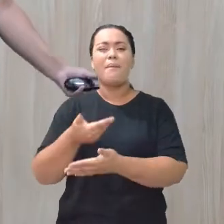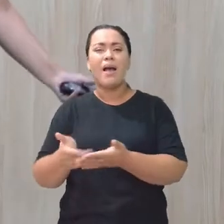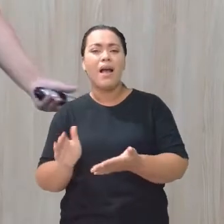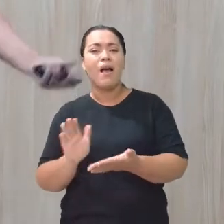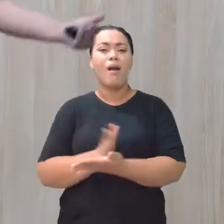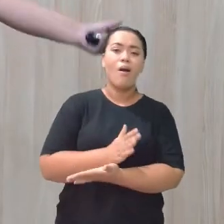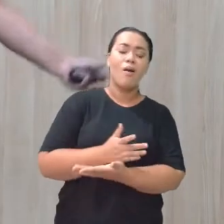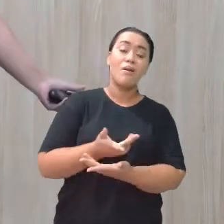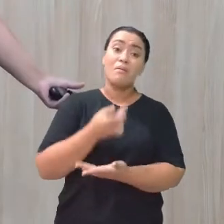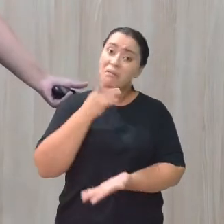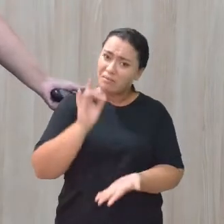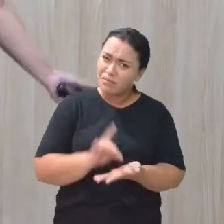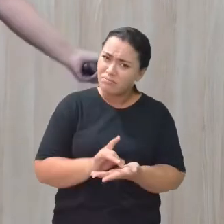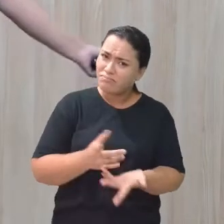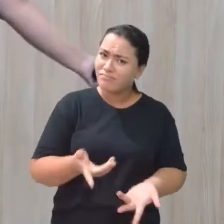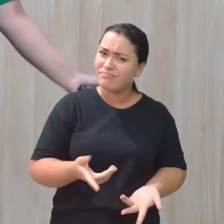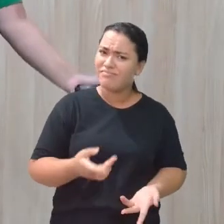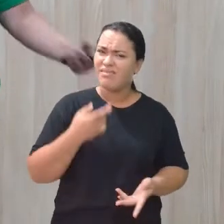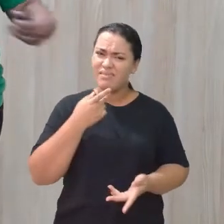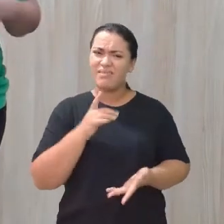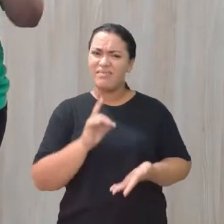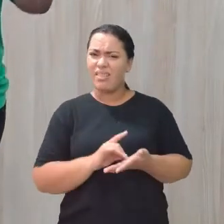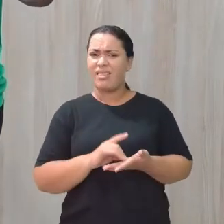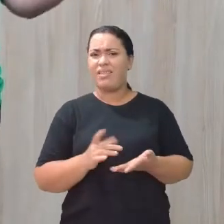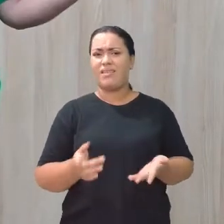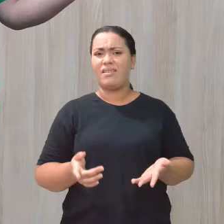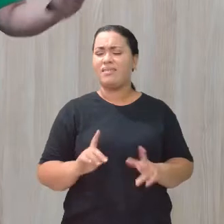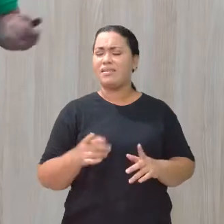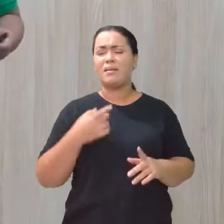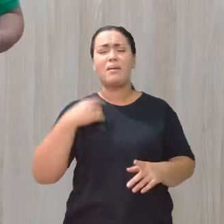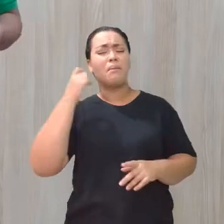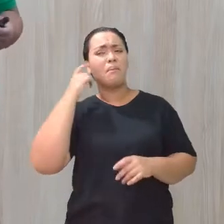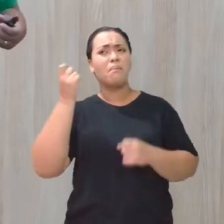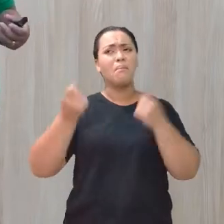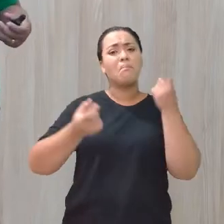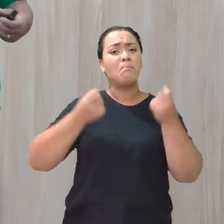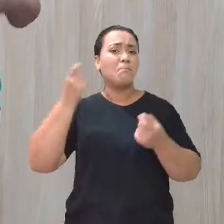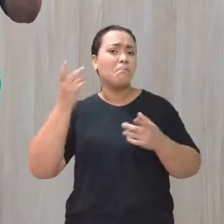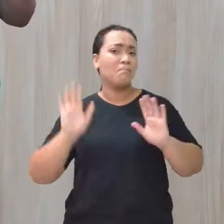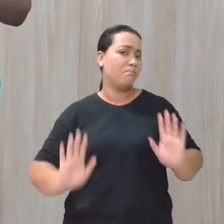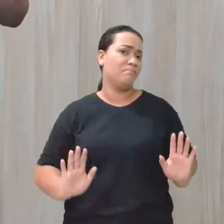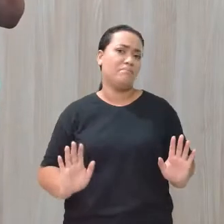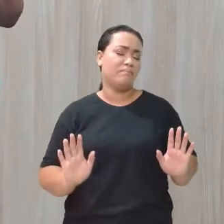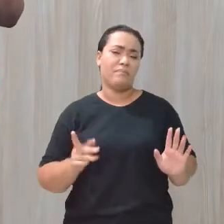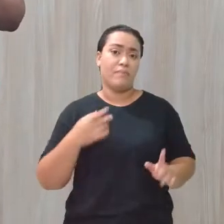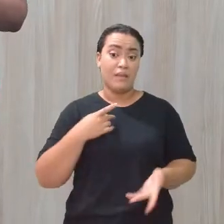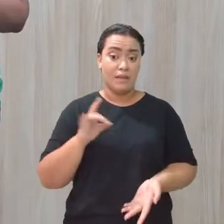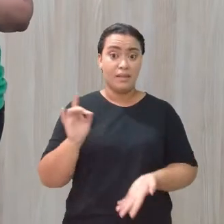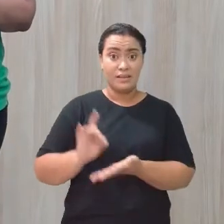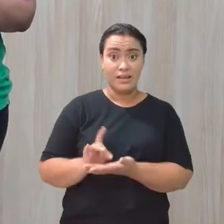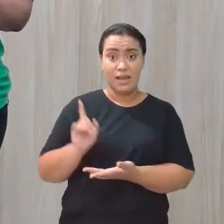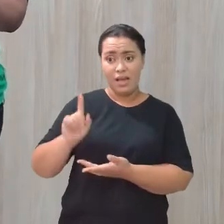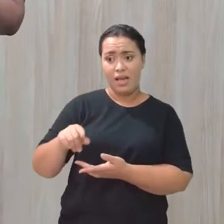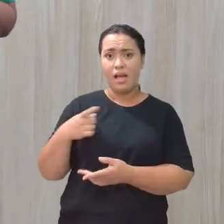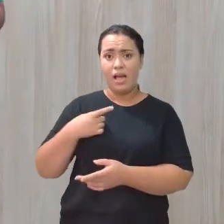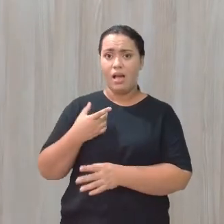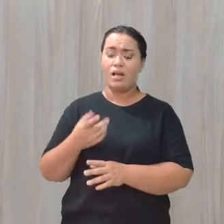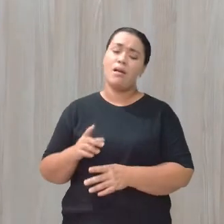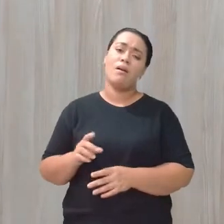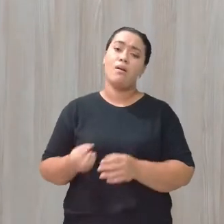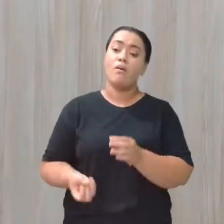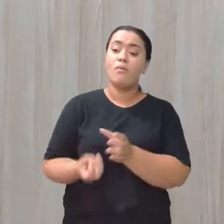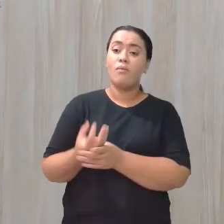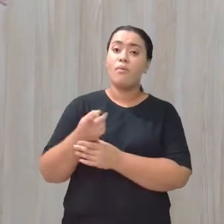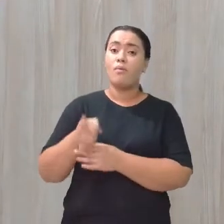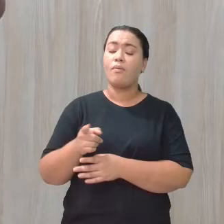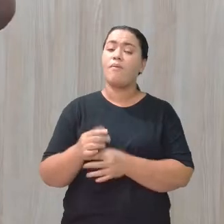se realmente é isso? Não, a gente tem hipóteses, mas vejam aí o quanto o tempo muda a nossa linguagem,